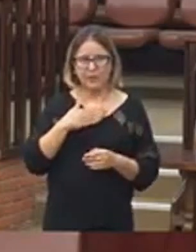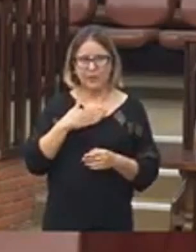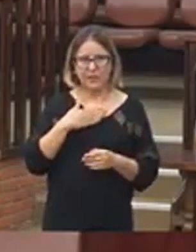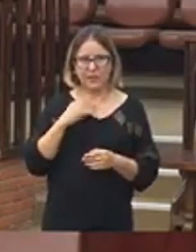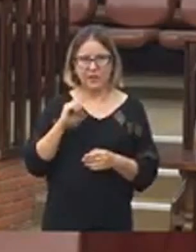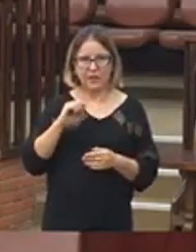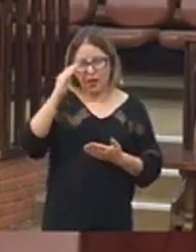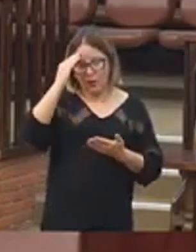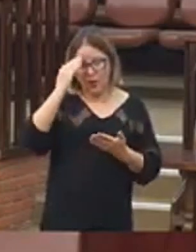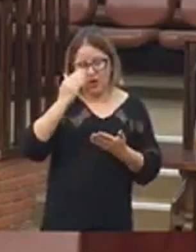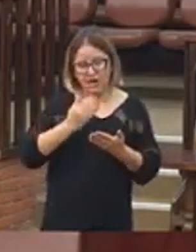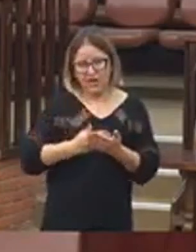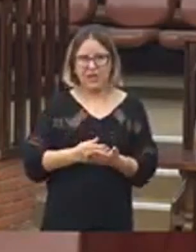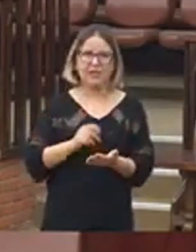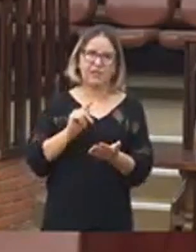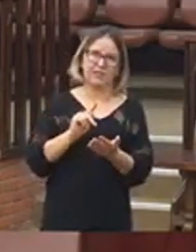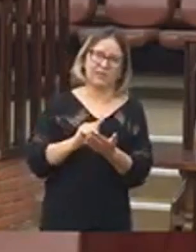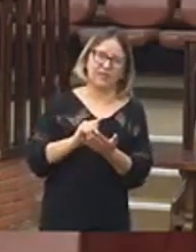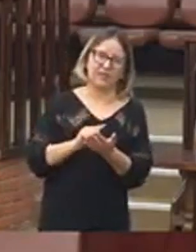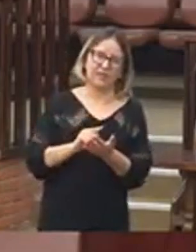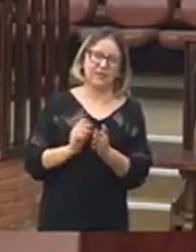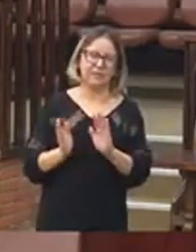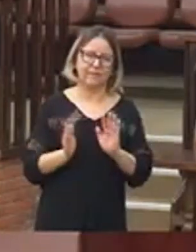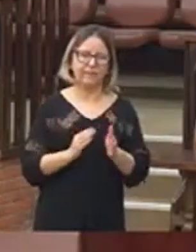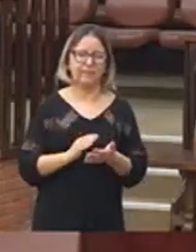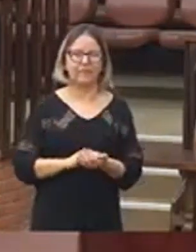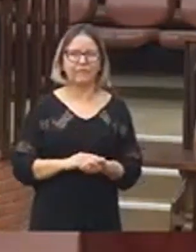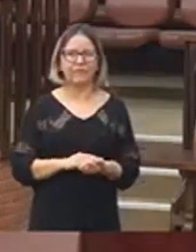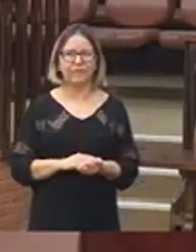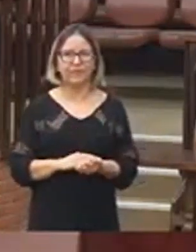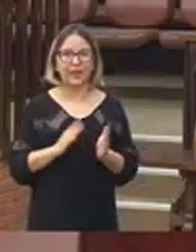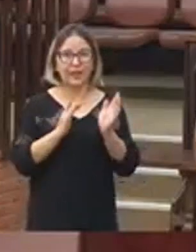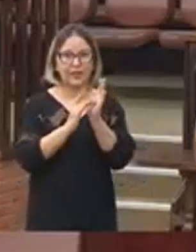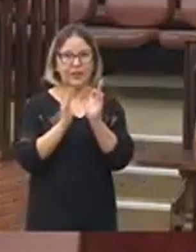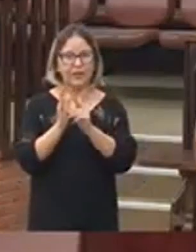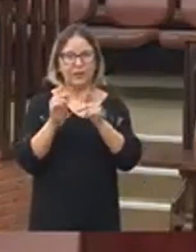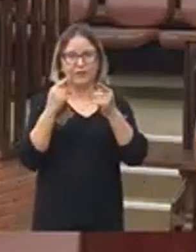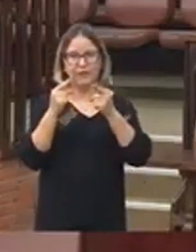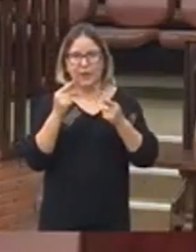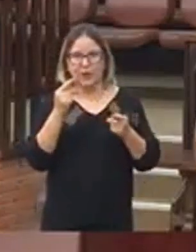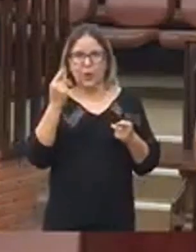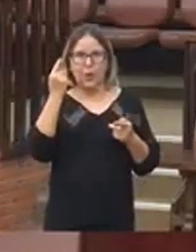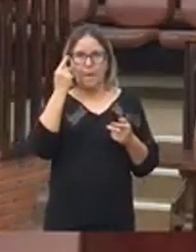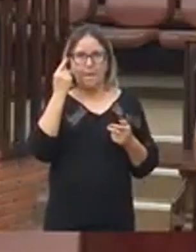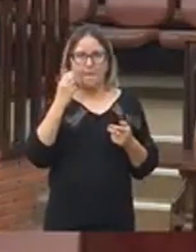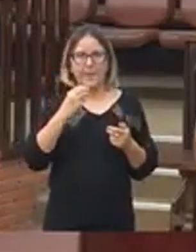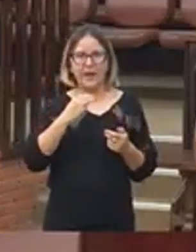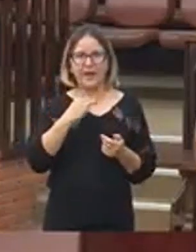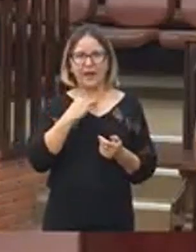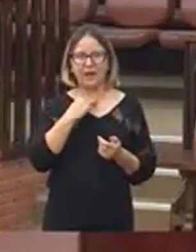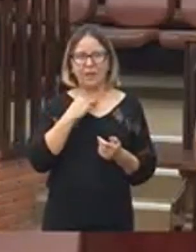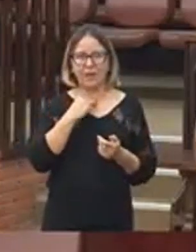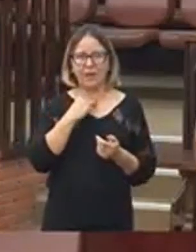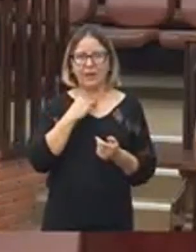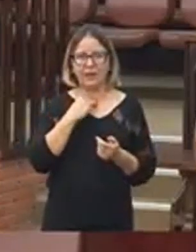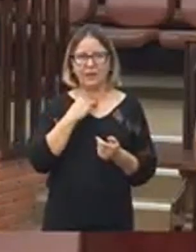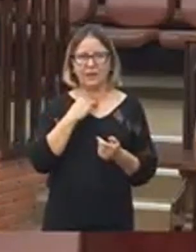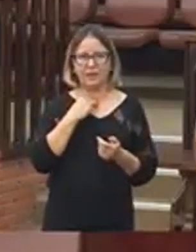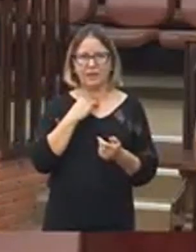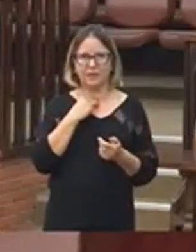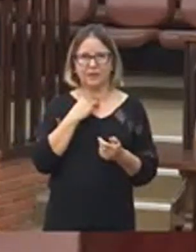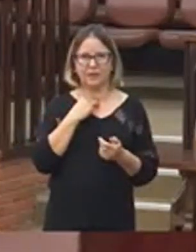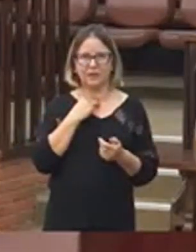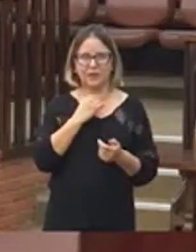Jesus disse a Marta, vamos olhar aqui os versículos 25 e 26. João 11, 25